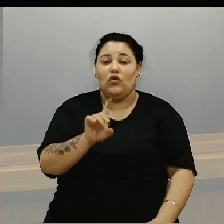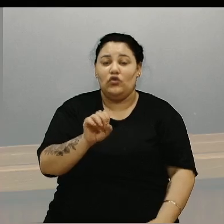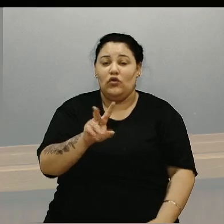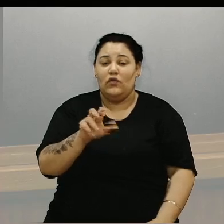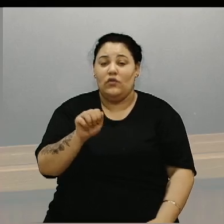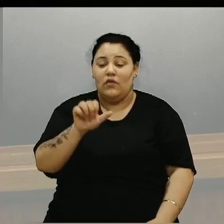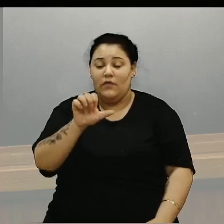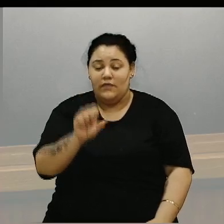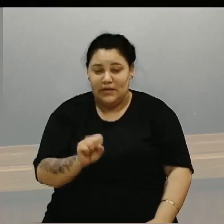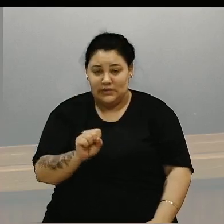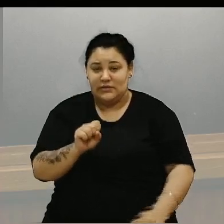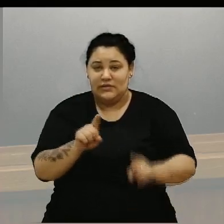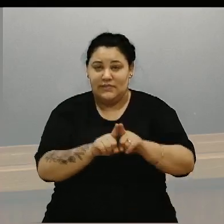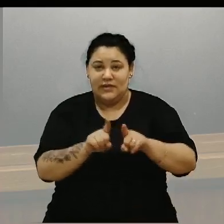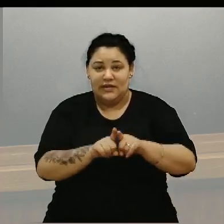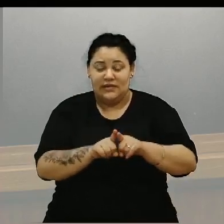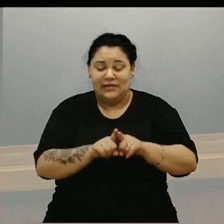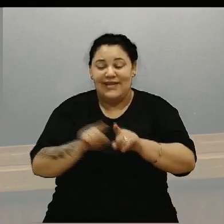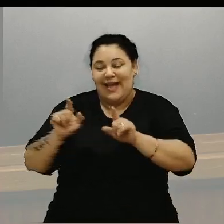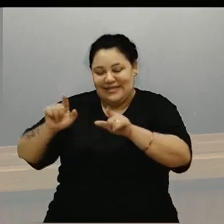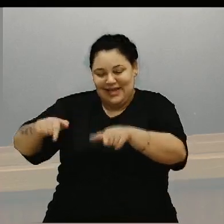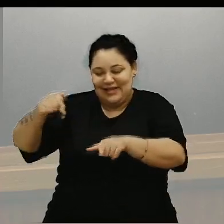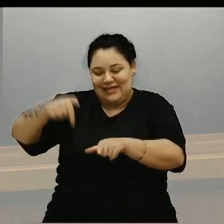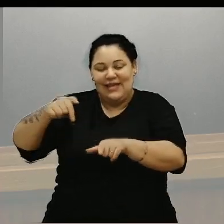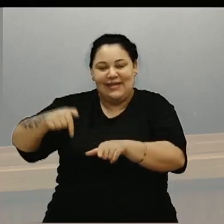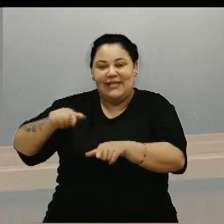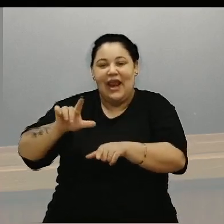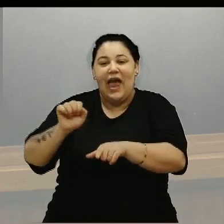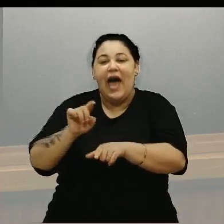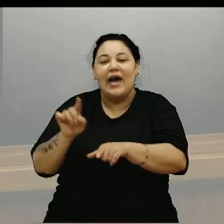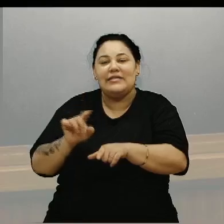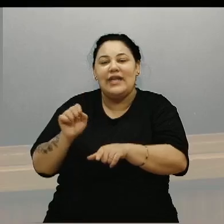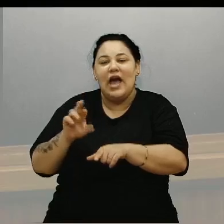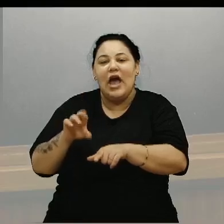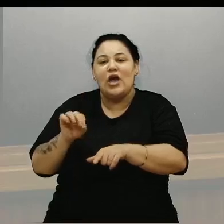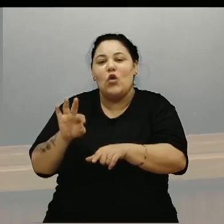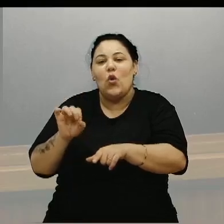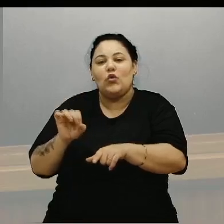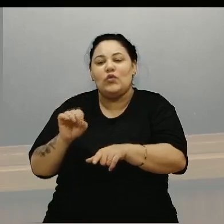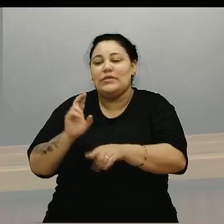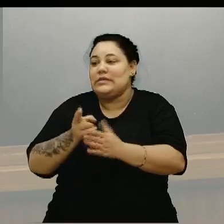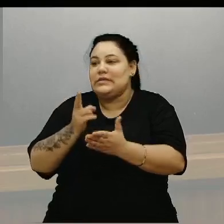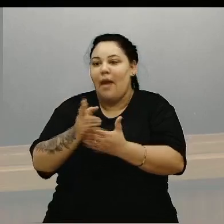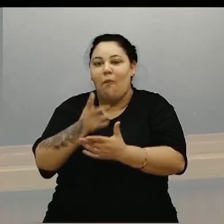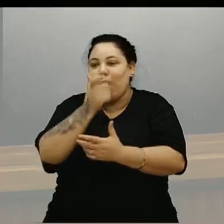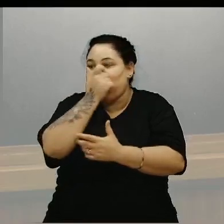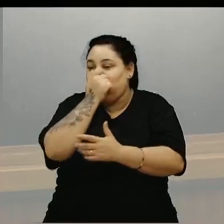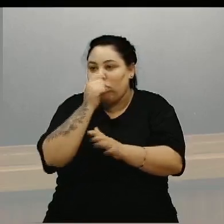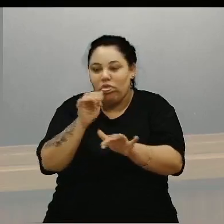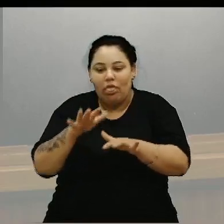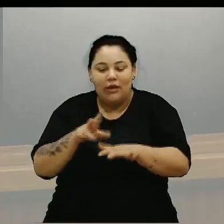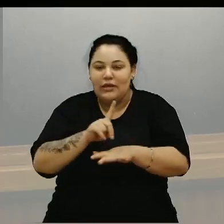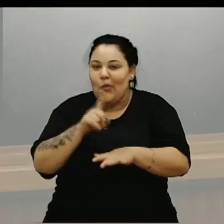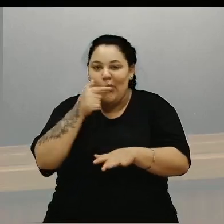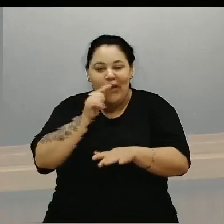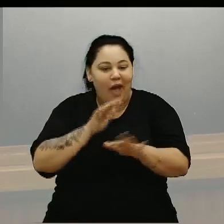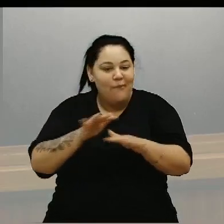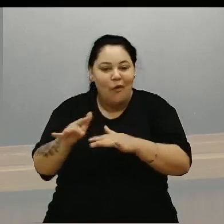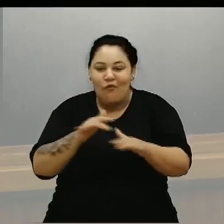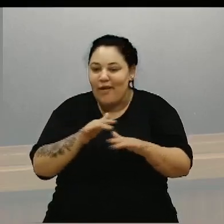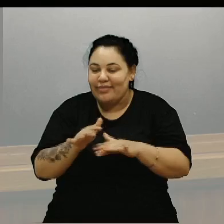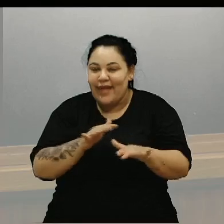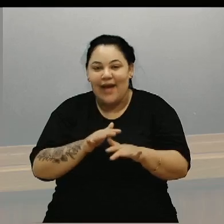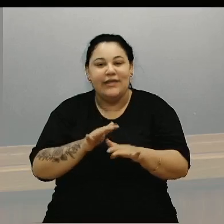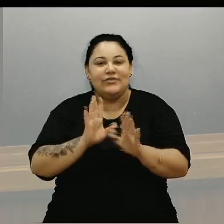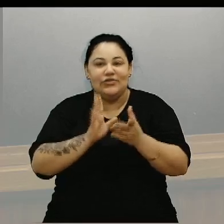Valentim Lazarotto, e sempre lotado, não consegue caminhar ali dentro, já tem na rua também, e